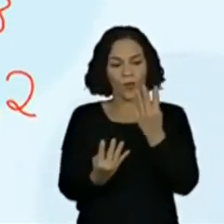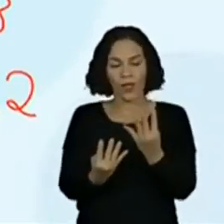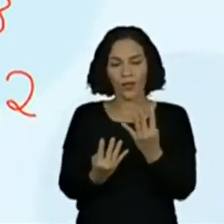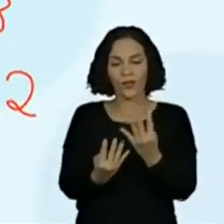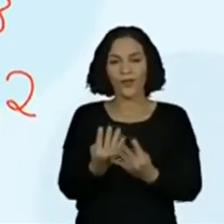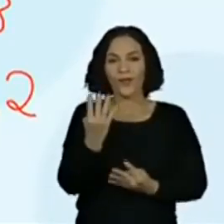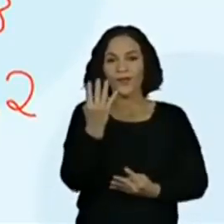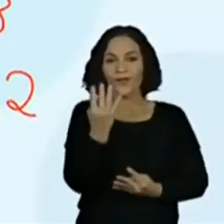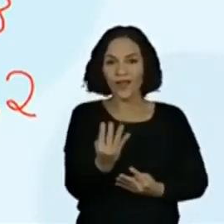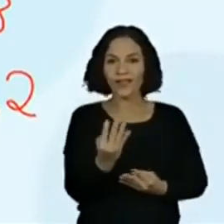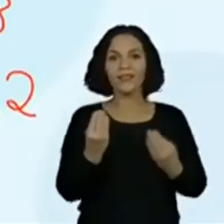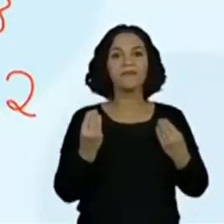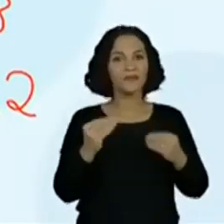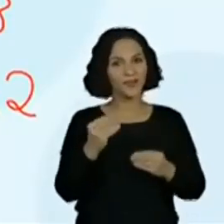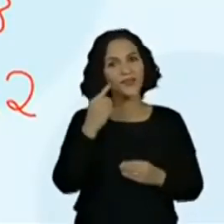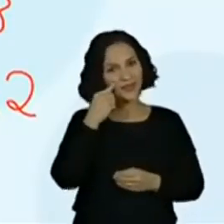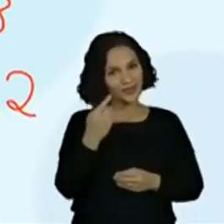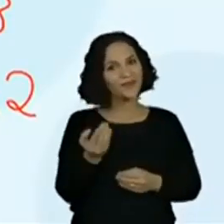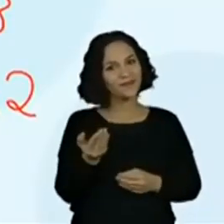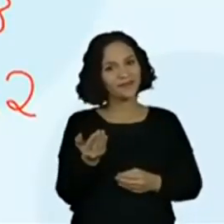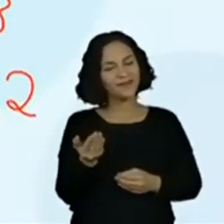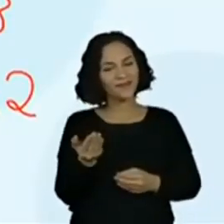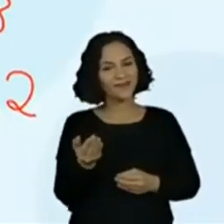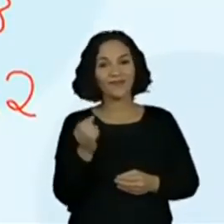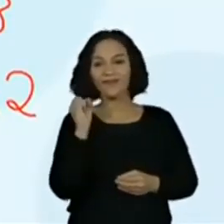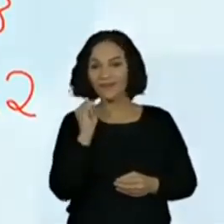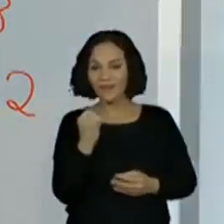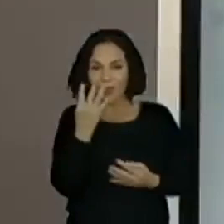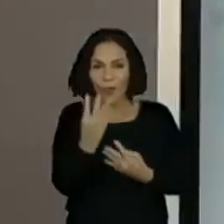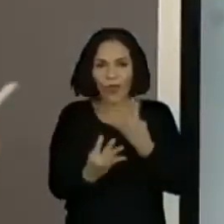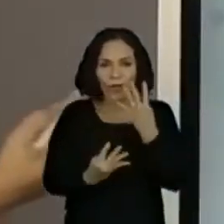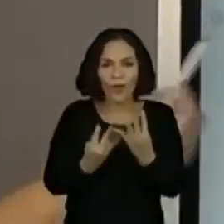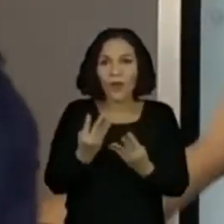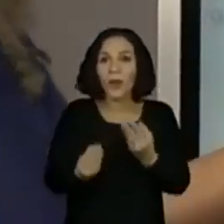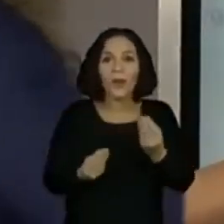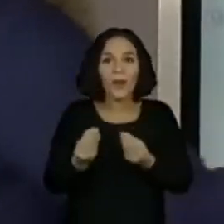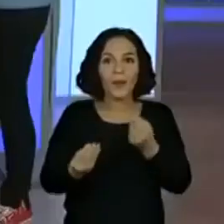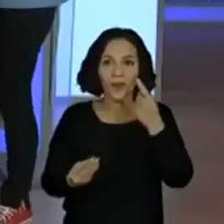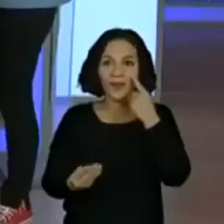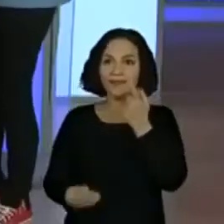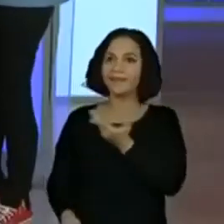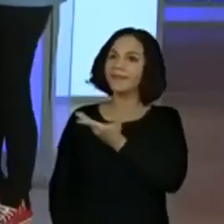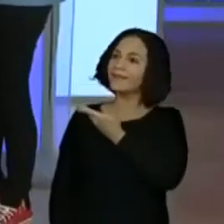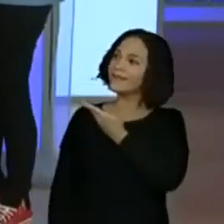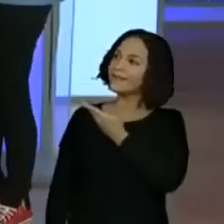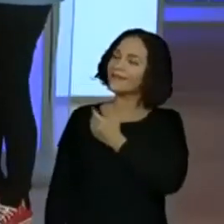olha como fica a sequência quando a gente conta de 4 em 4. Então, ficou assim, ó.